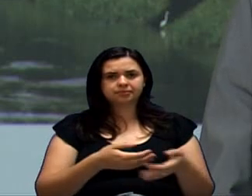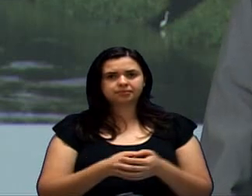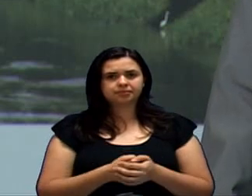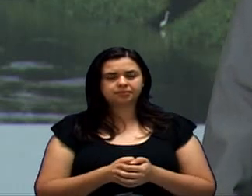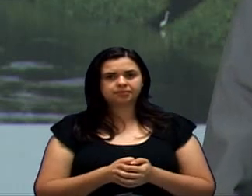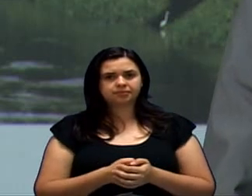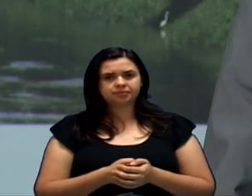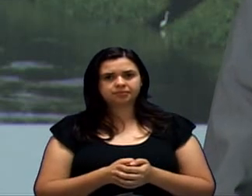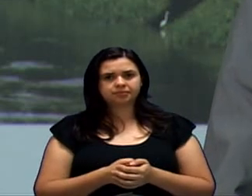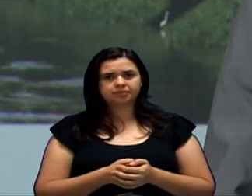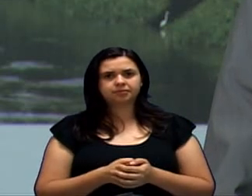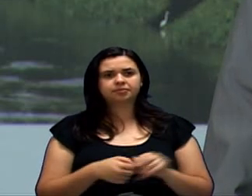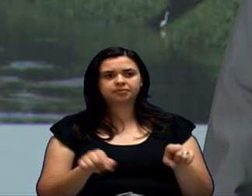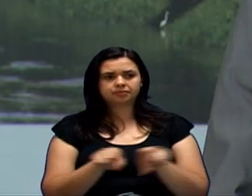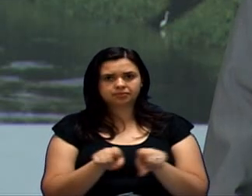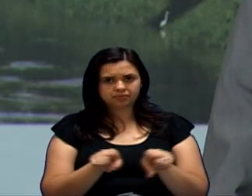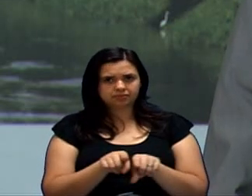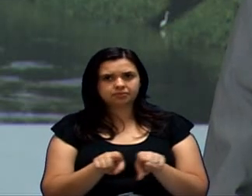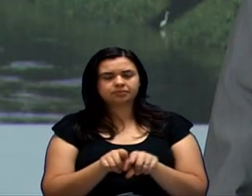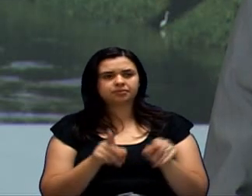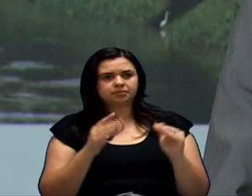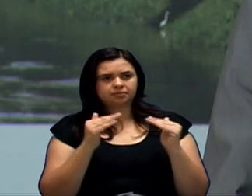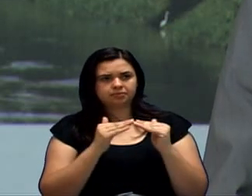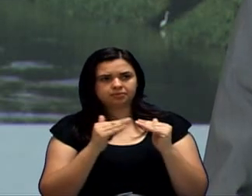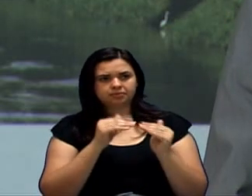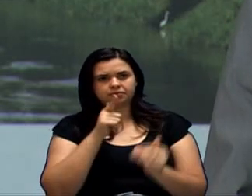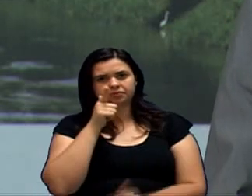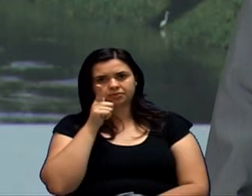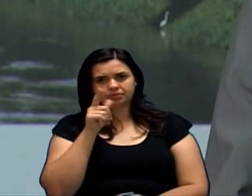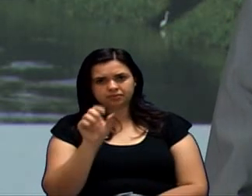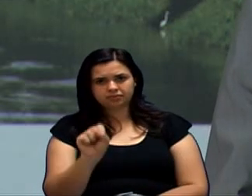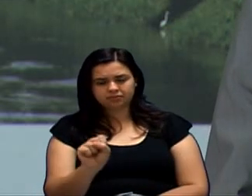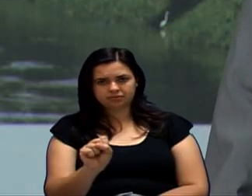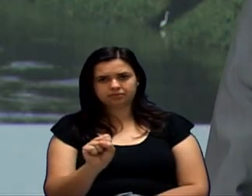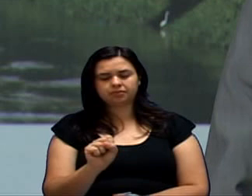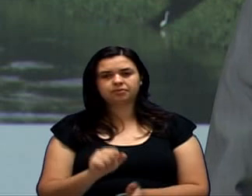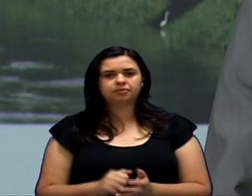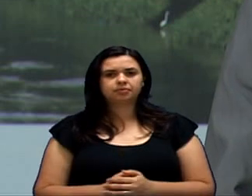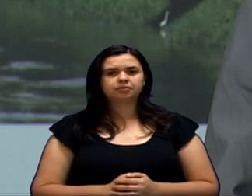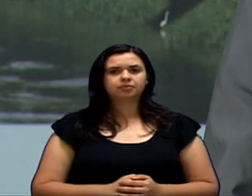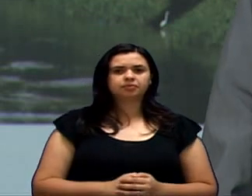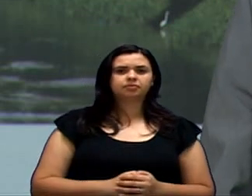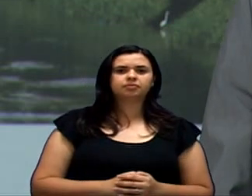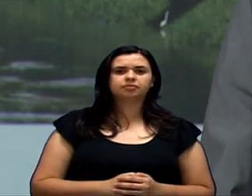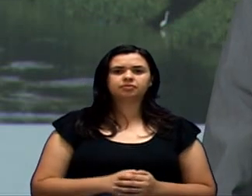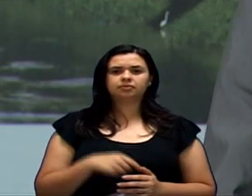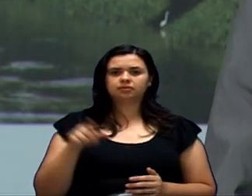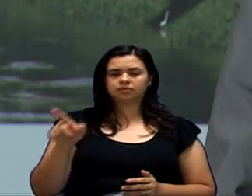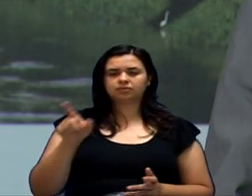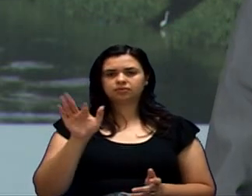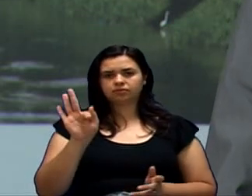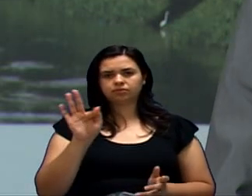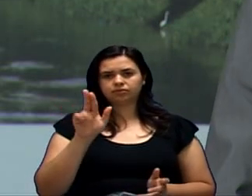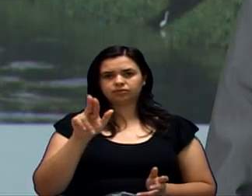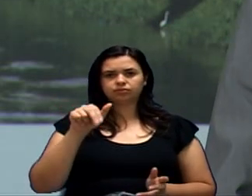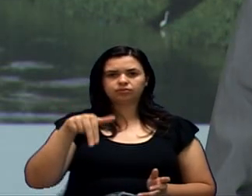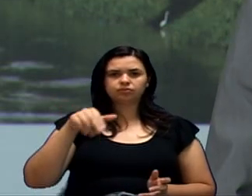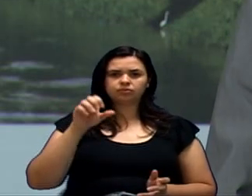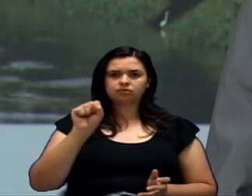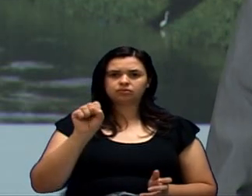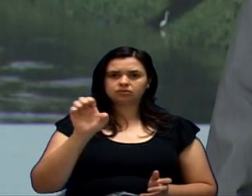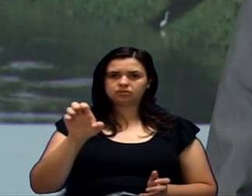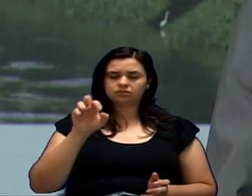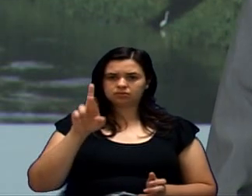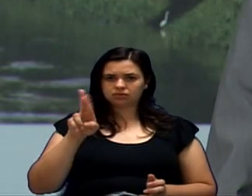se cotizo com o vereador Luiz Santos, só poder finalizar. Por esses dias, eu devo marcar também